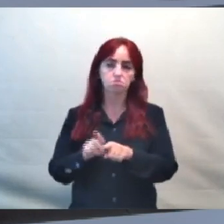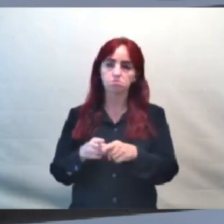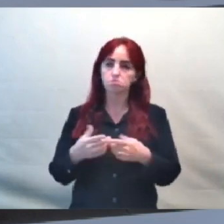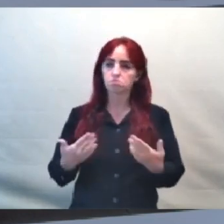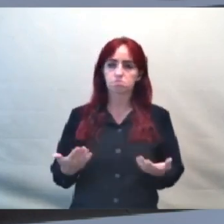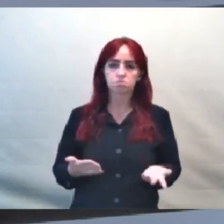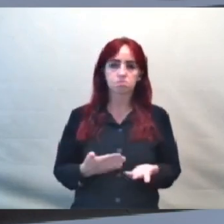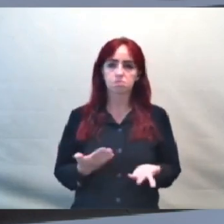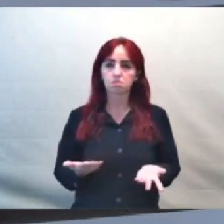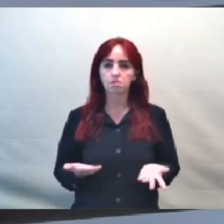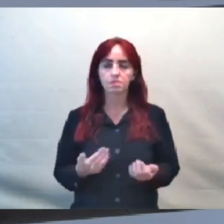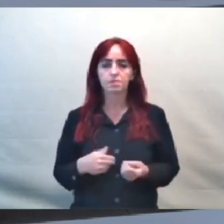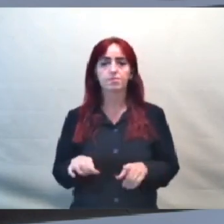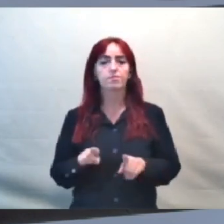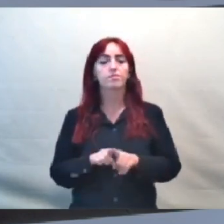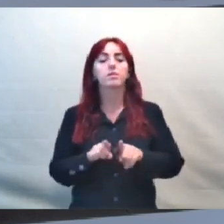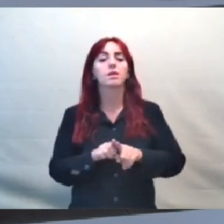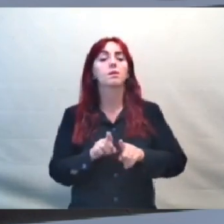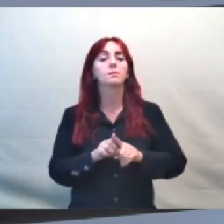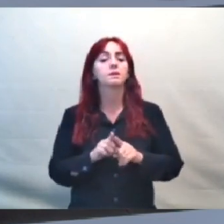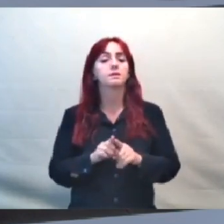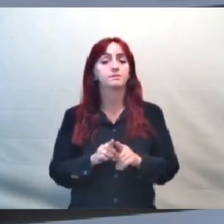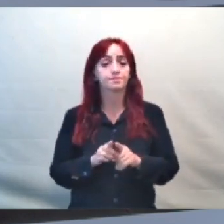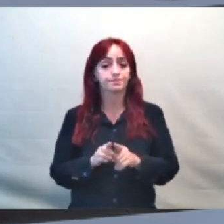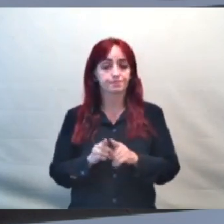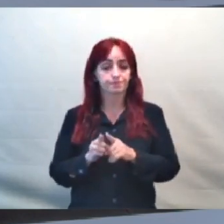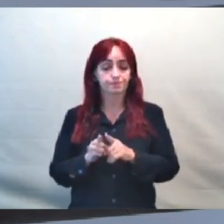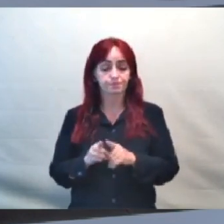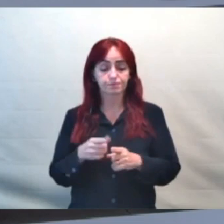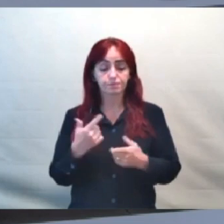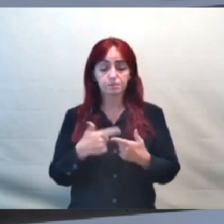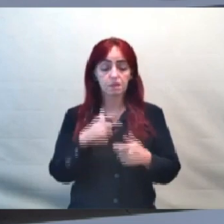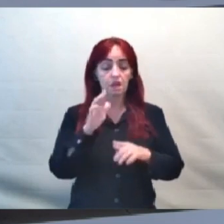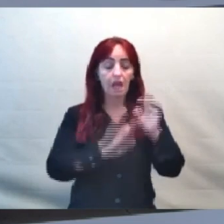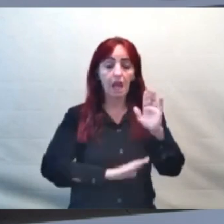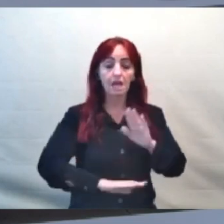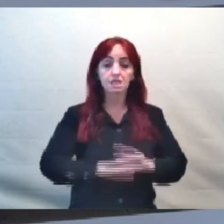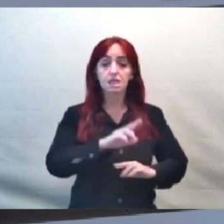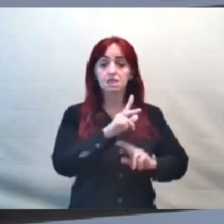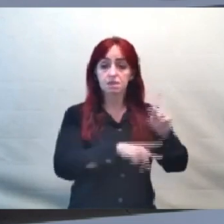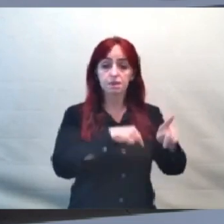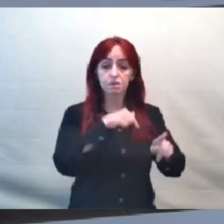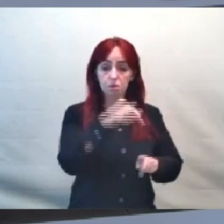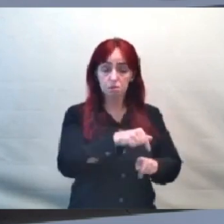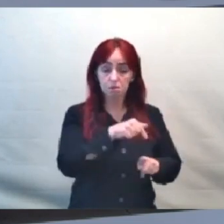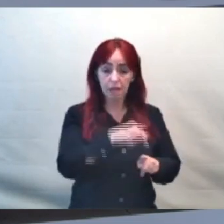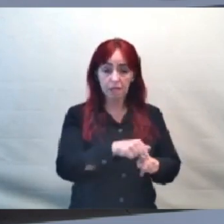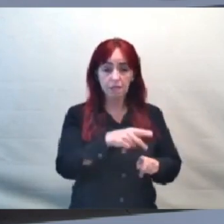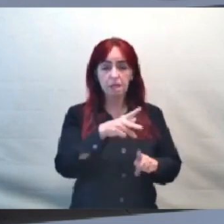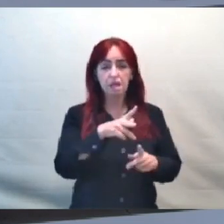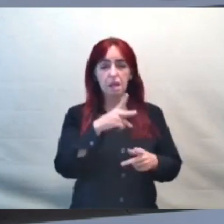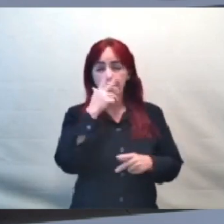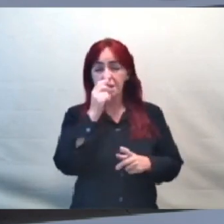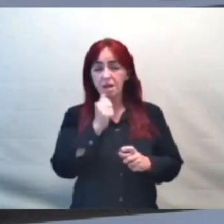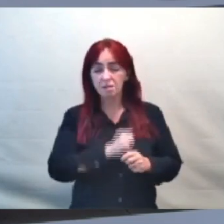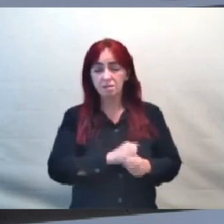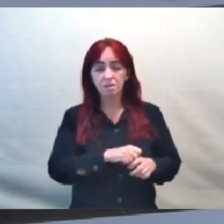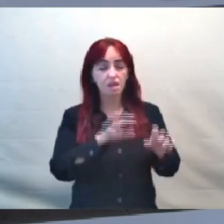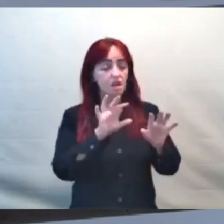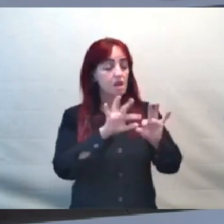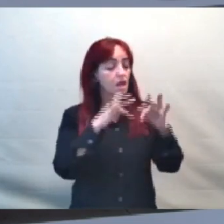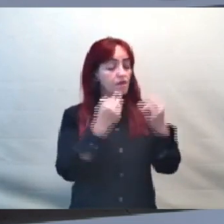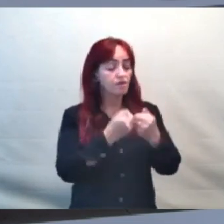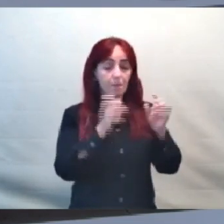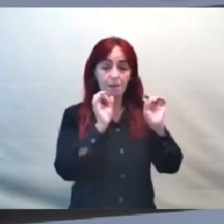devolvendo os locais, porque às vezes eles estão em situação ali que abandono de família, a assistência social tem feito esses